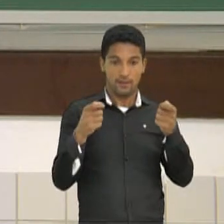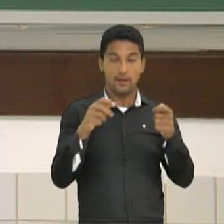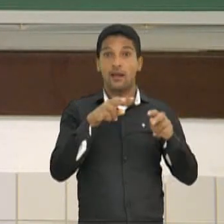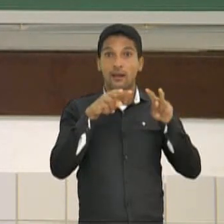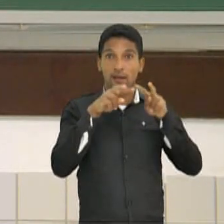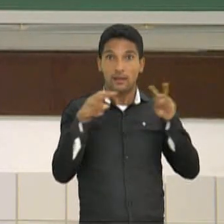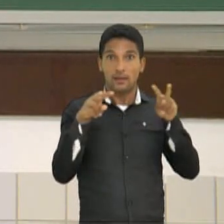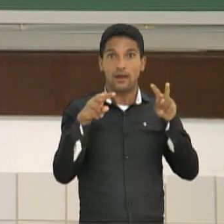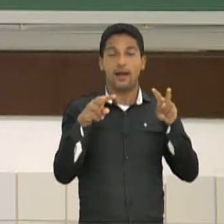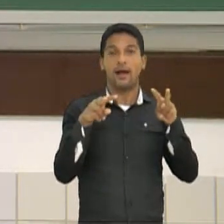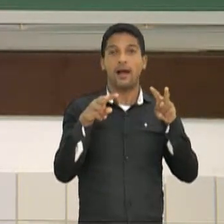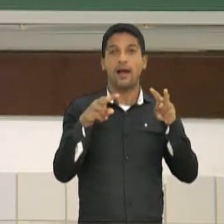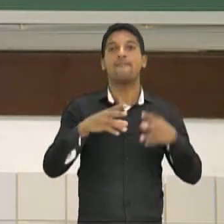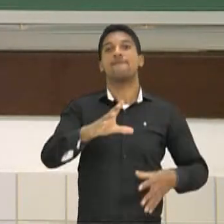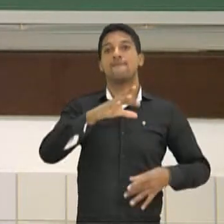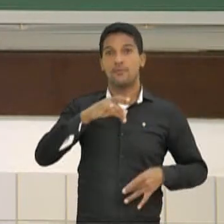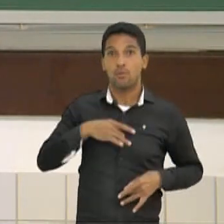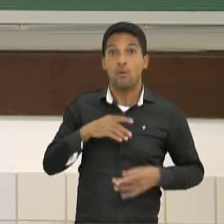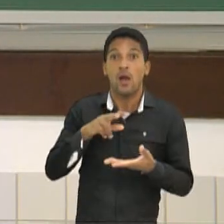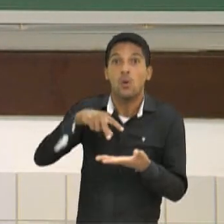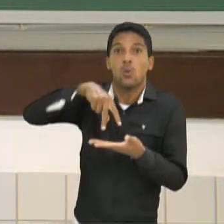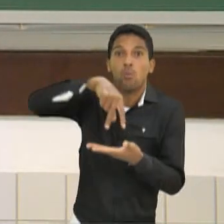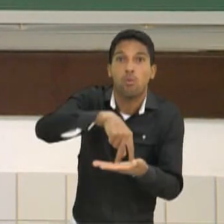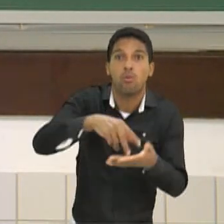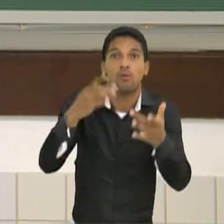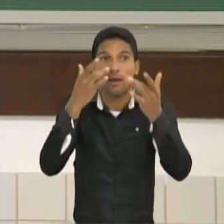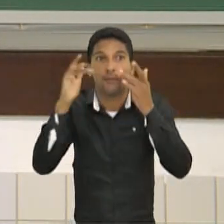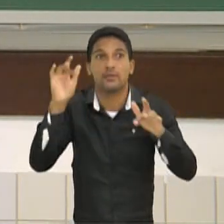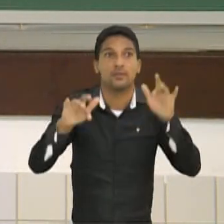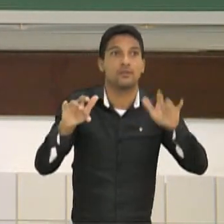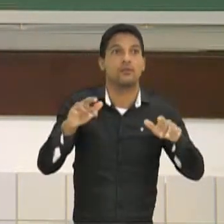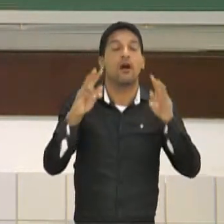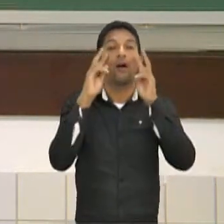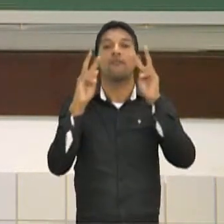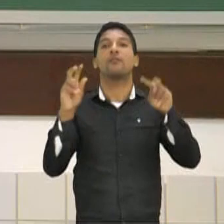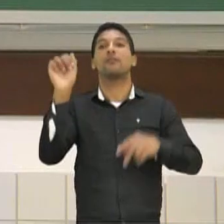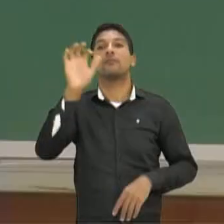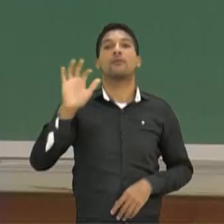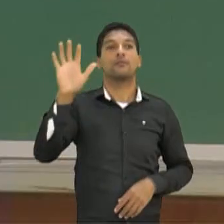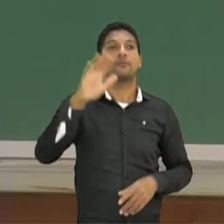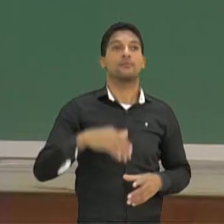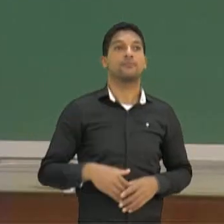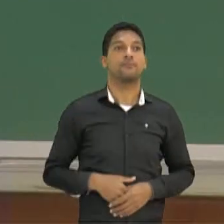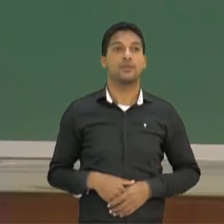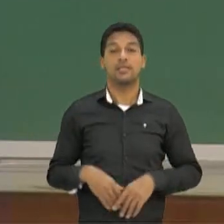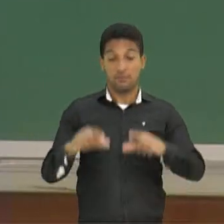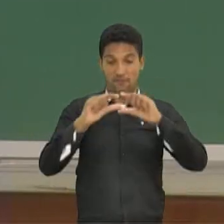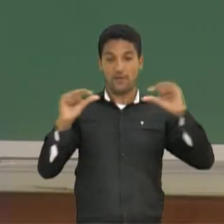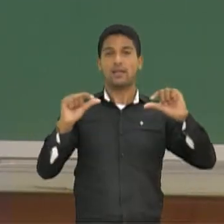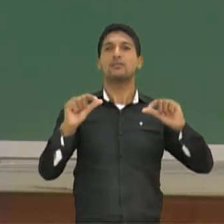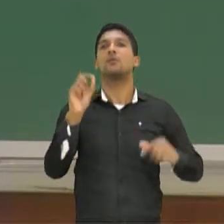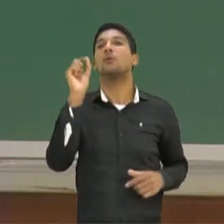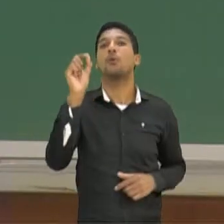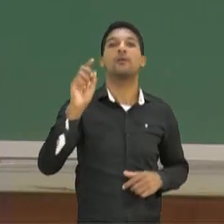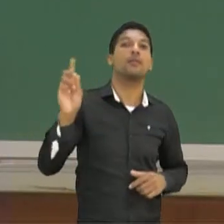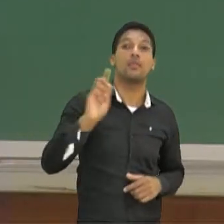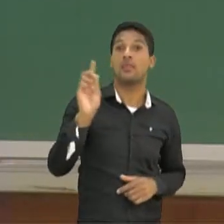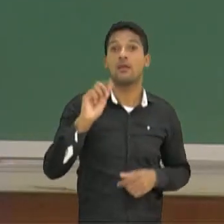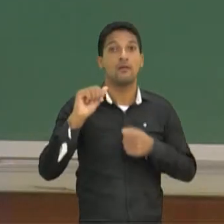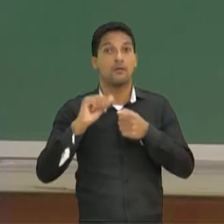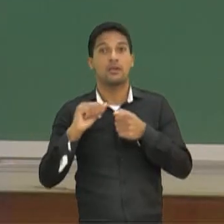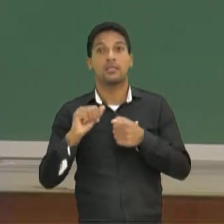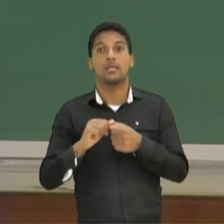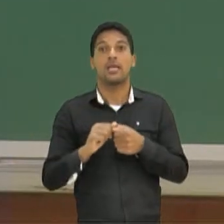que colocar a frase no meio da apresentação. Por exemplo, nessa imagem que nós temos o quê? O que não fazer no meio de uma peça de teatro. Então se